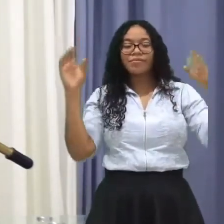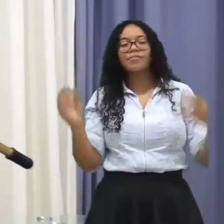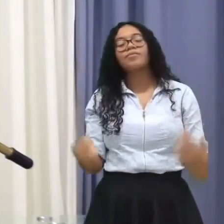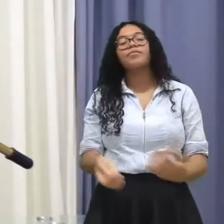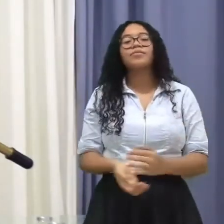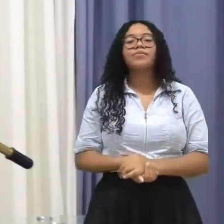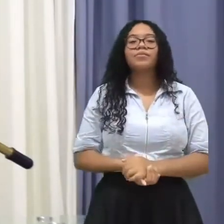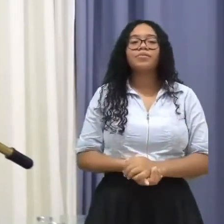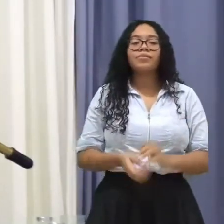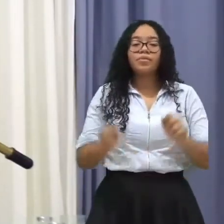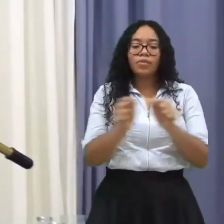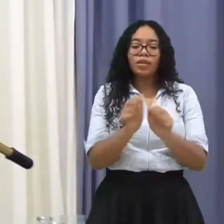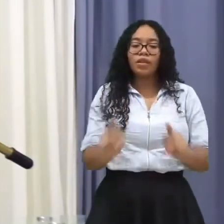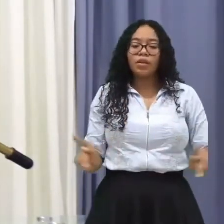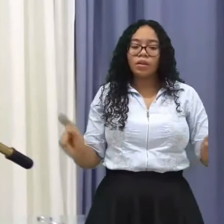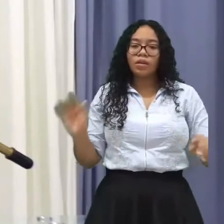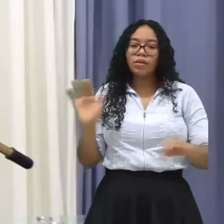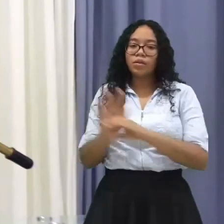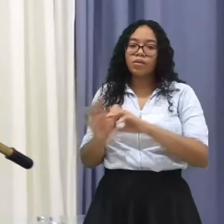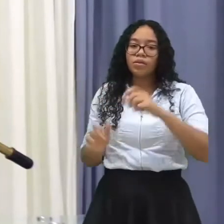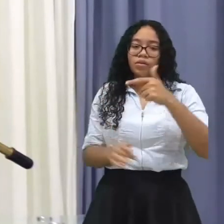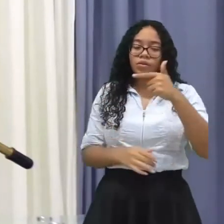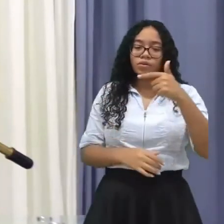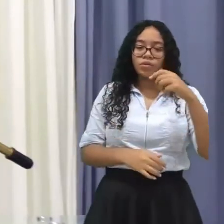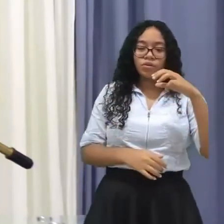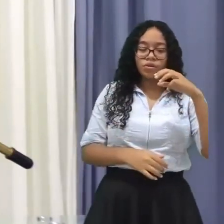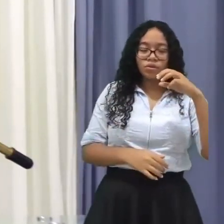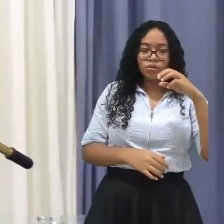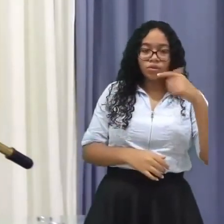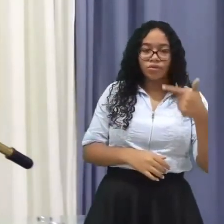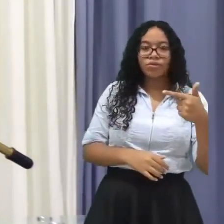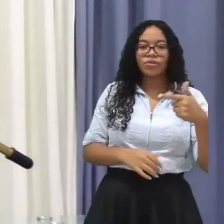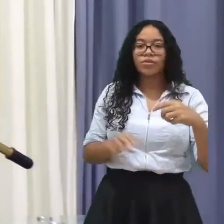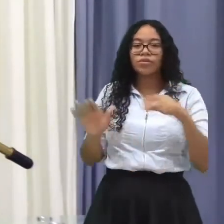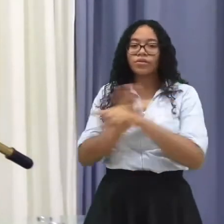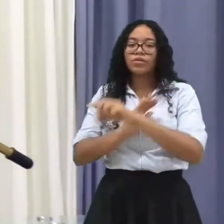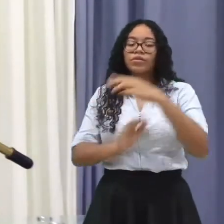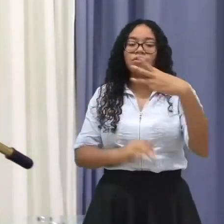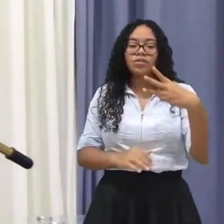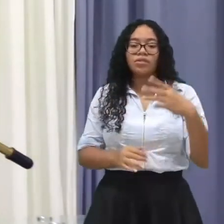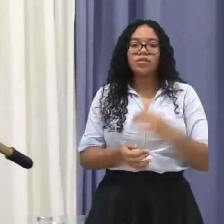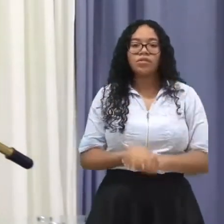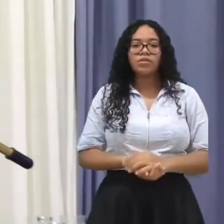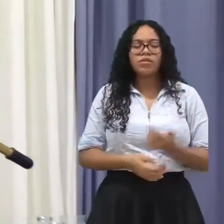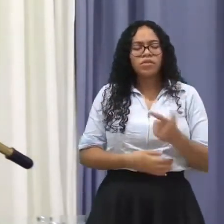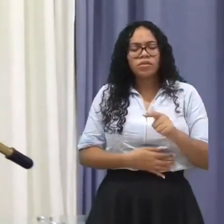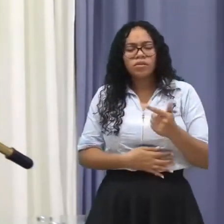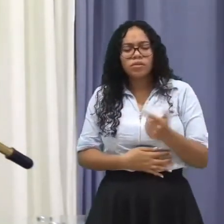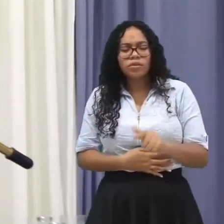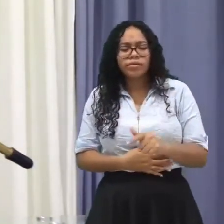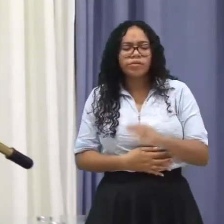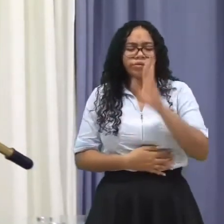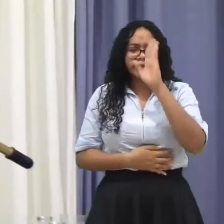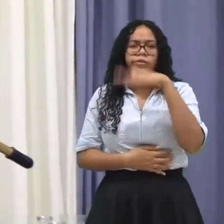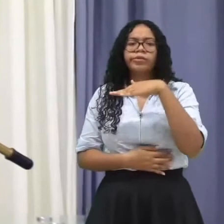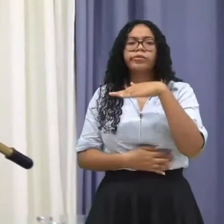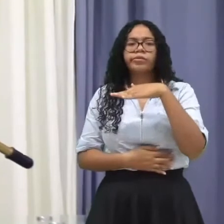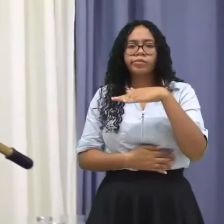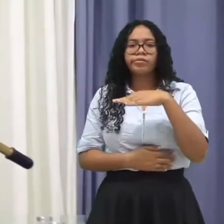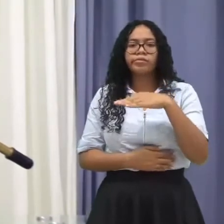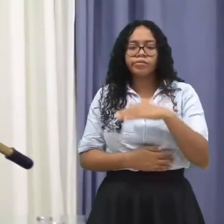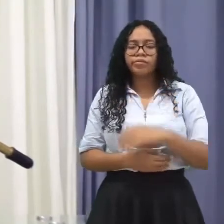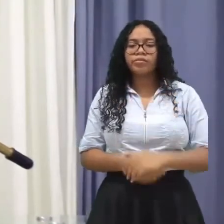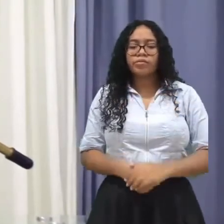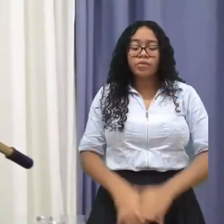ainda em Apocalipse 22, 3, diz: nunca mais haverá qualquer maldição. Nela estará o trono